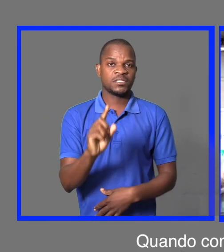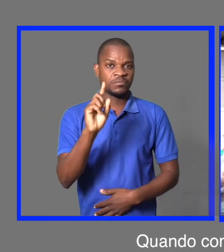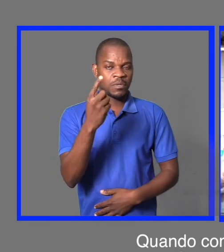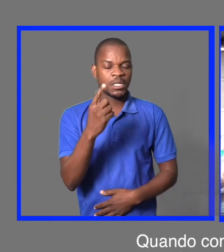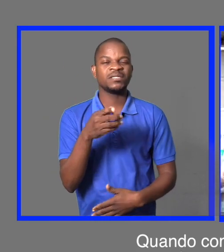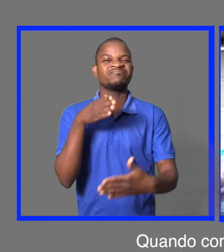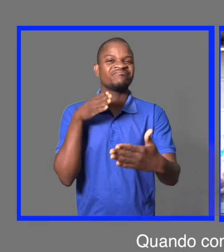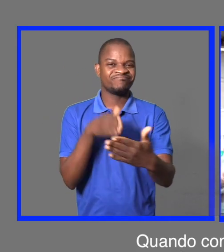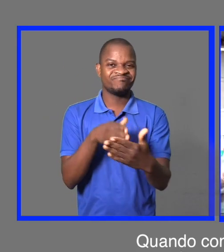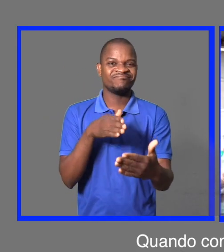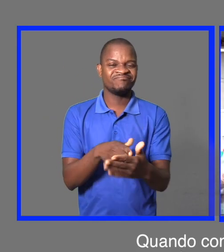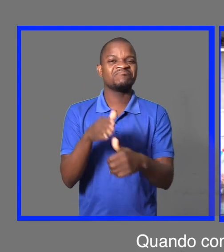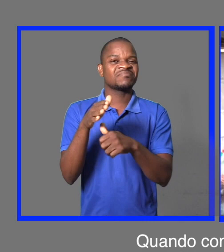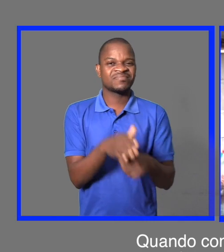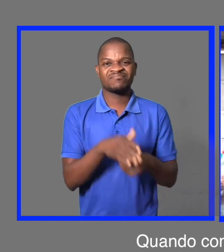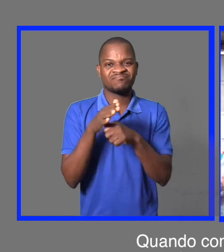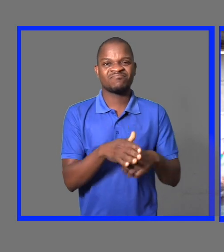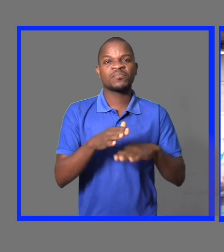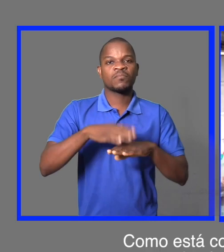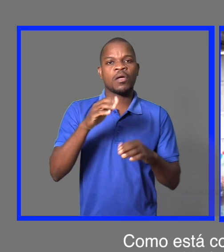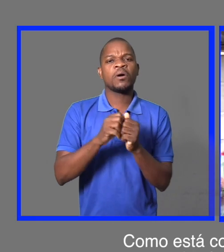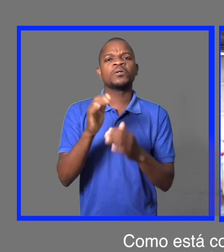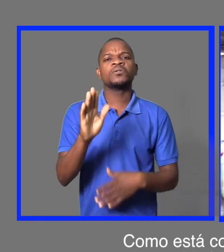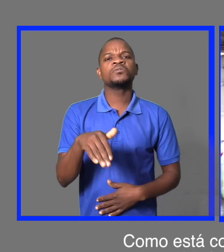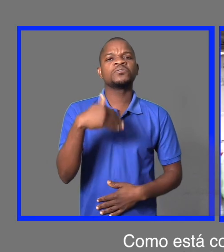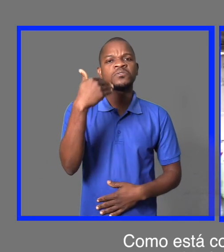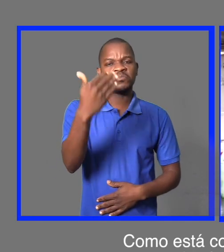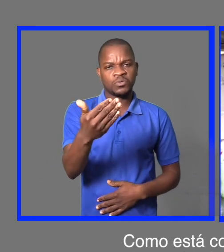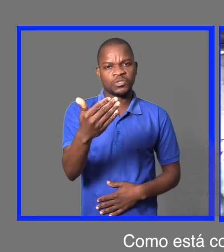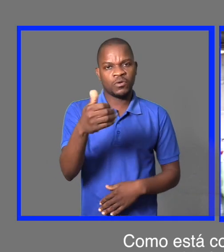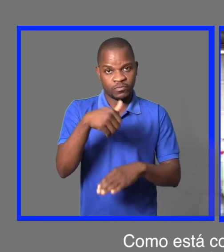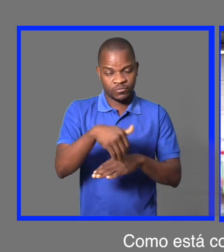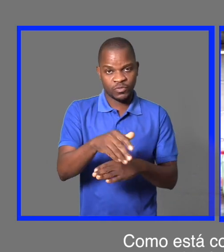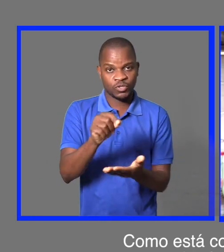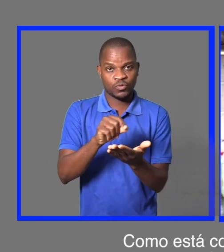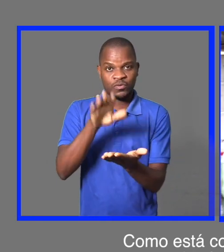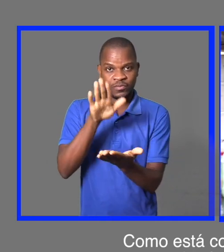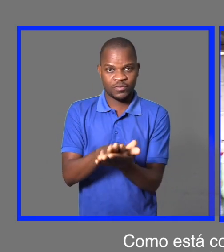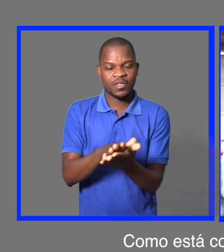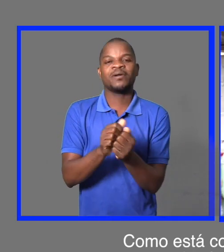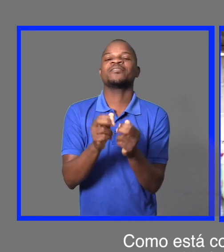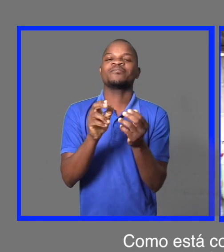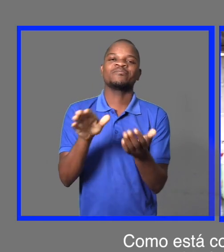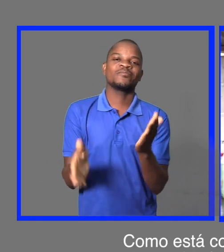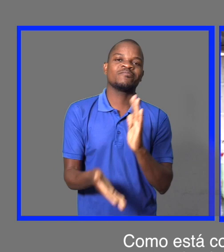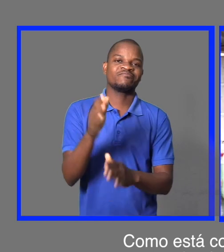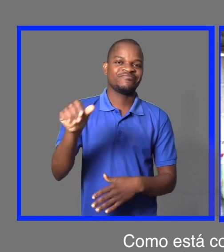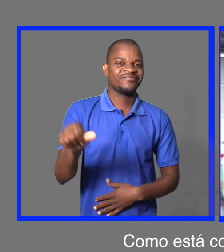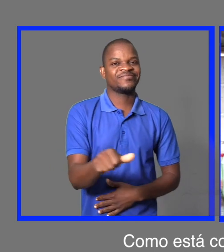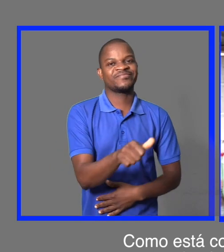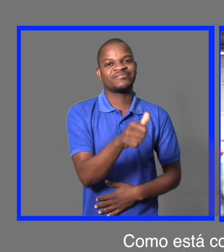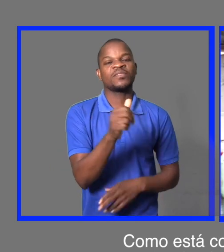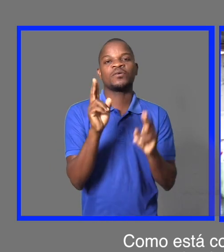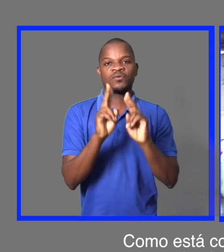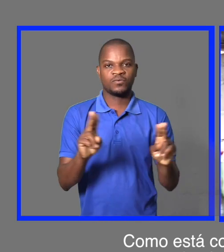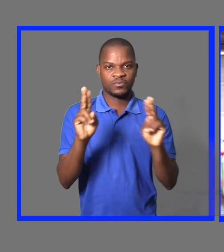primeira classe, sim, teve muito problema. Mas depois, como primeira, até agora está com a mesma professora. E já é tudo normal,